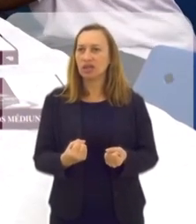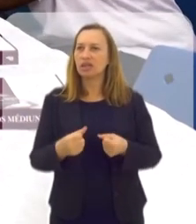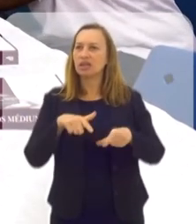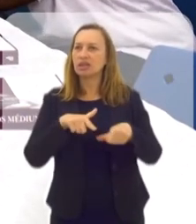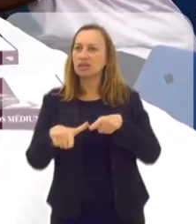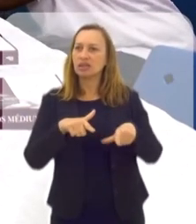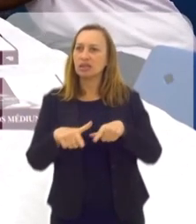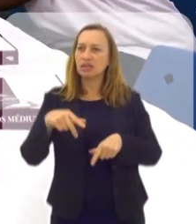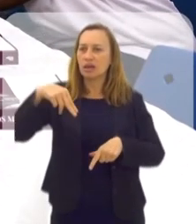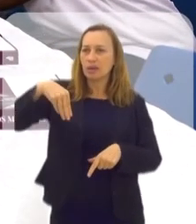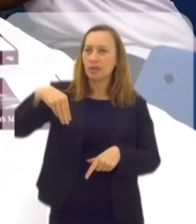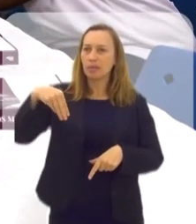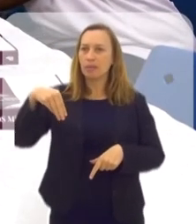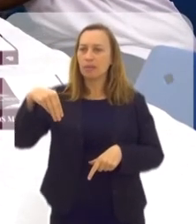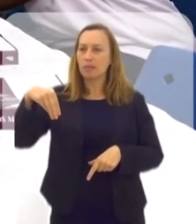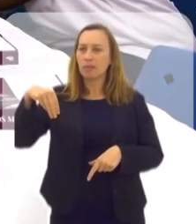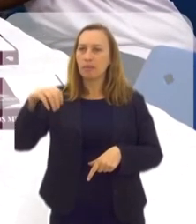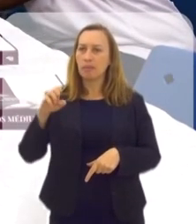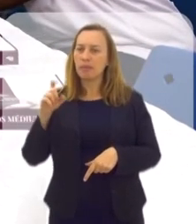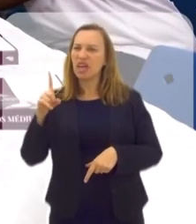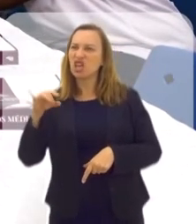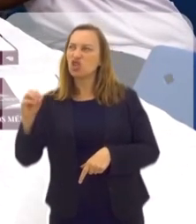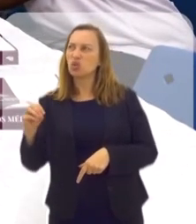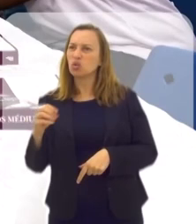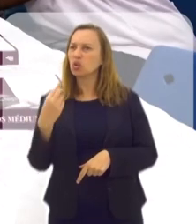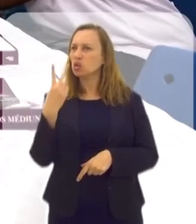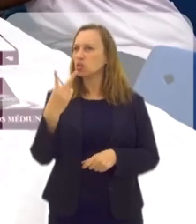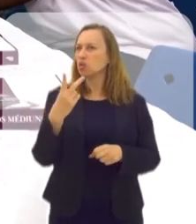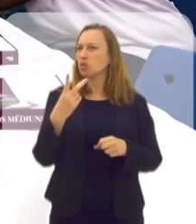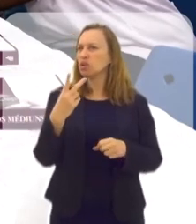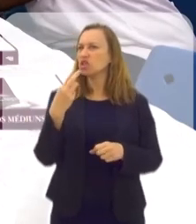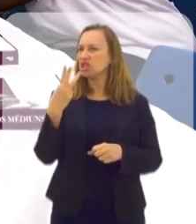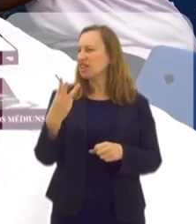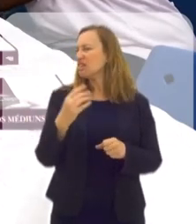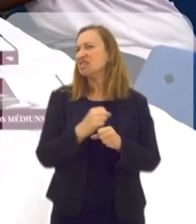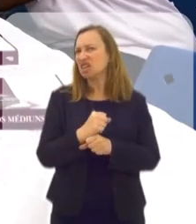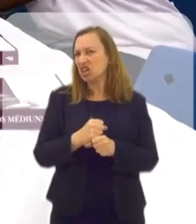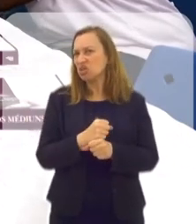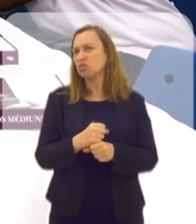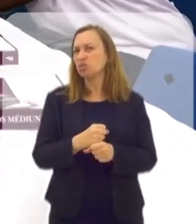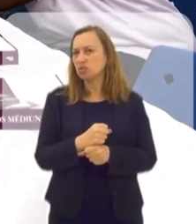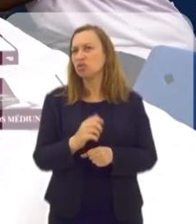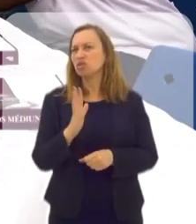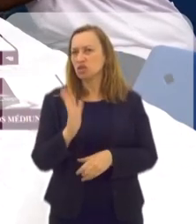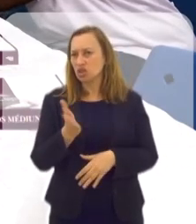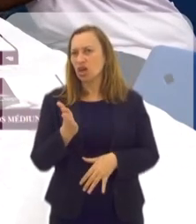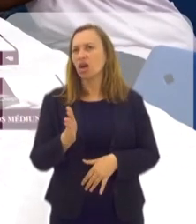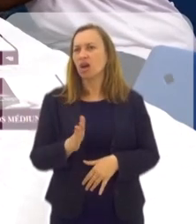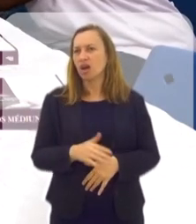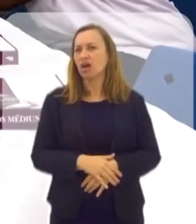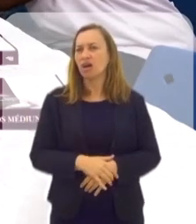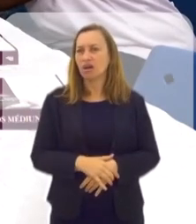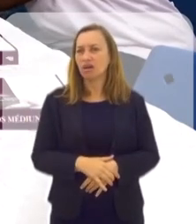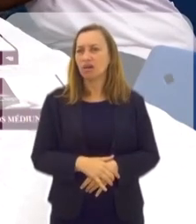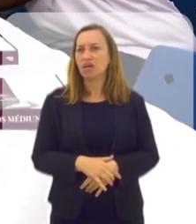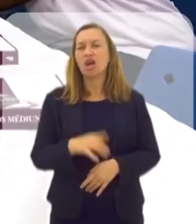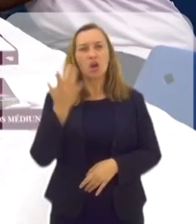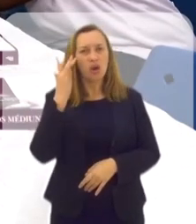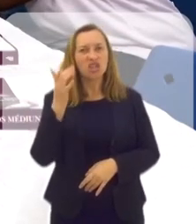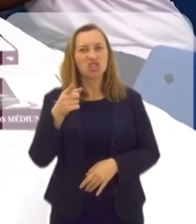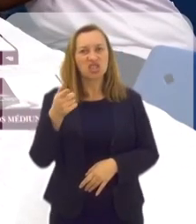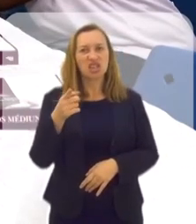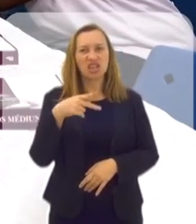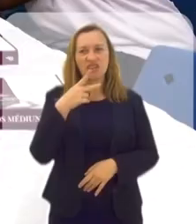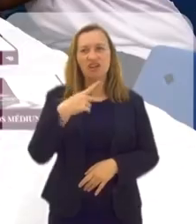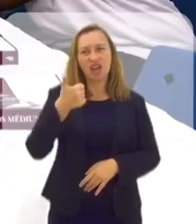você trabalhar mediunicamente, 2 anos, né? 3 anos, você já está, no máximo, você já está. Eu